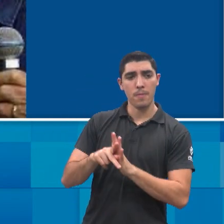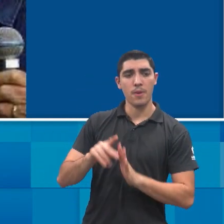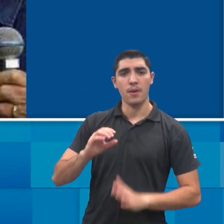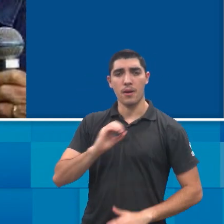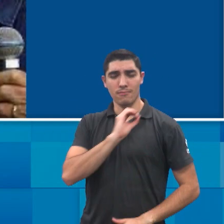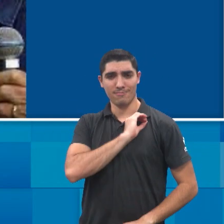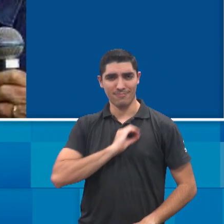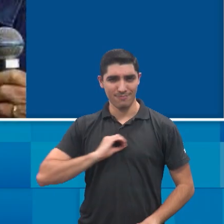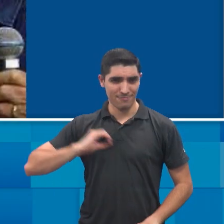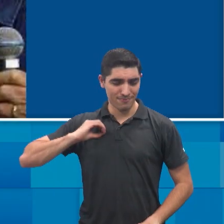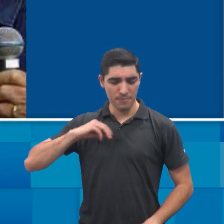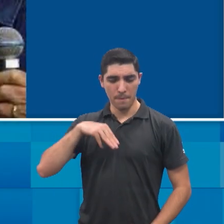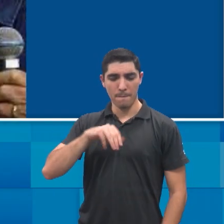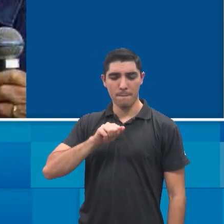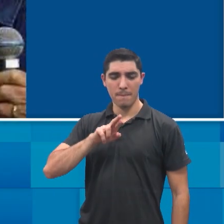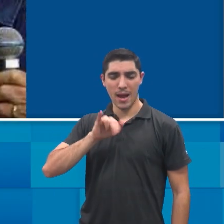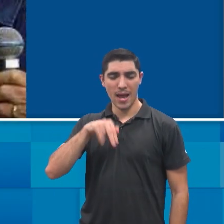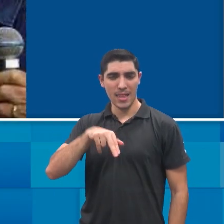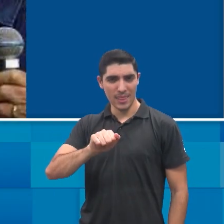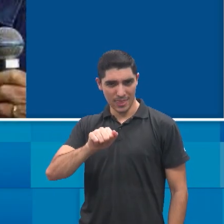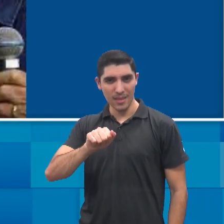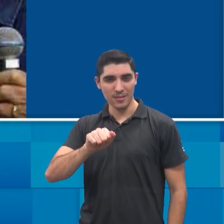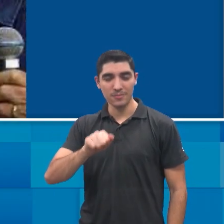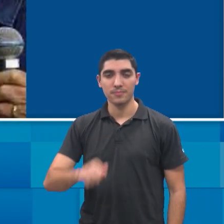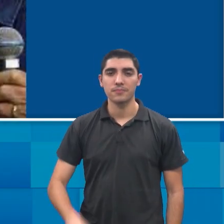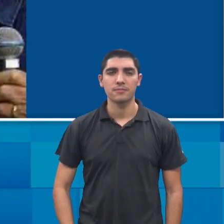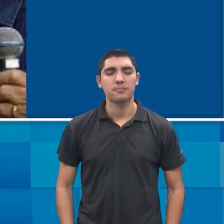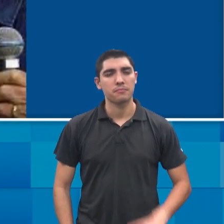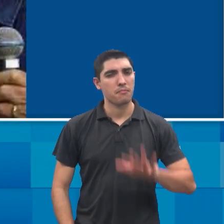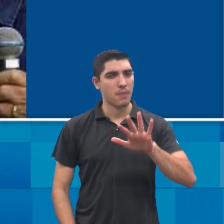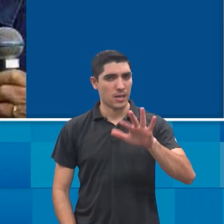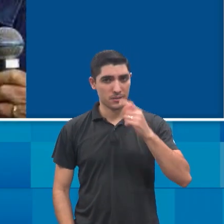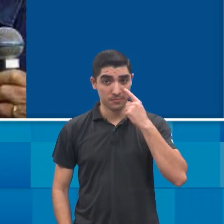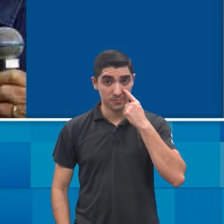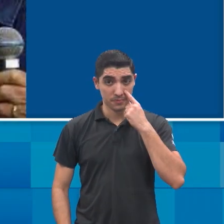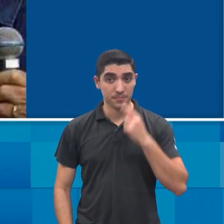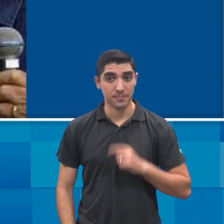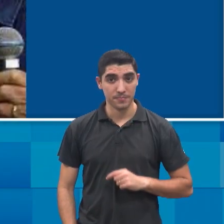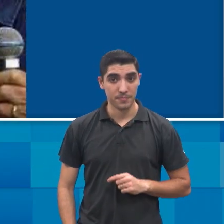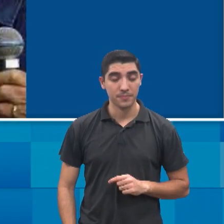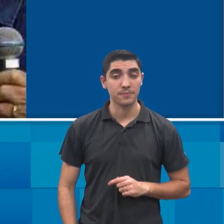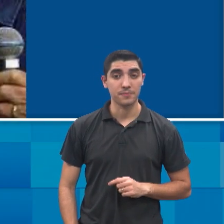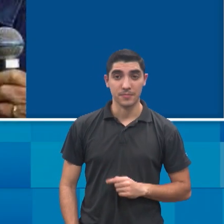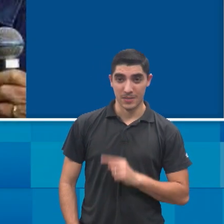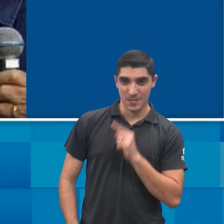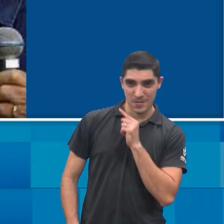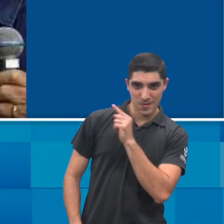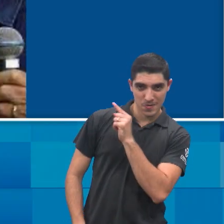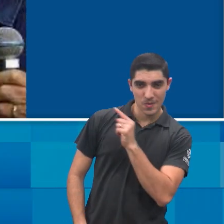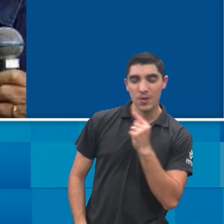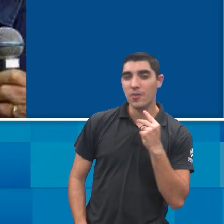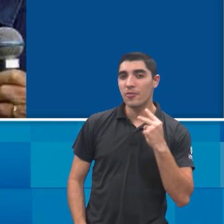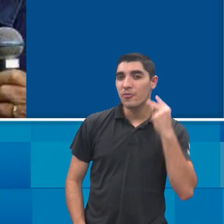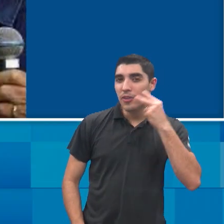aí. Vamos lá. O vereador fez a consideração